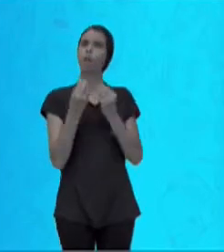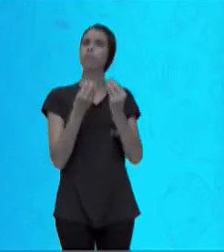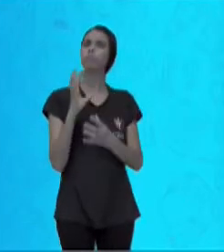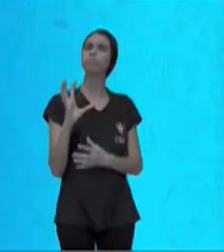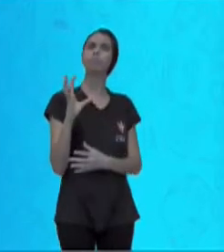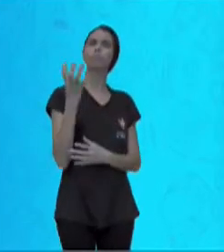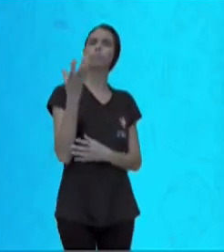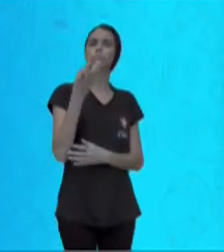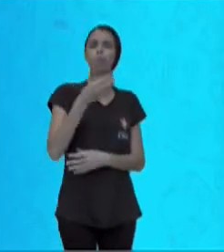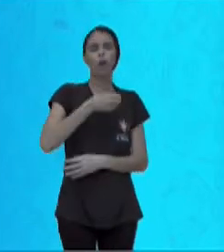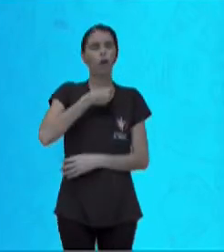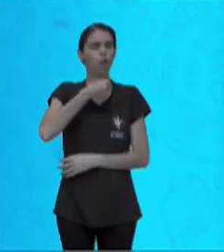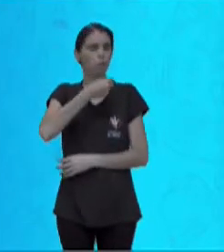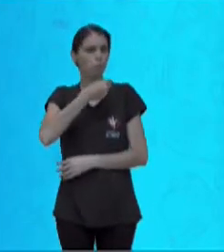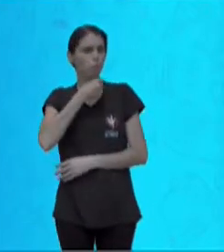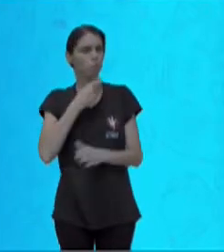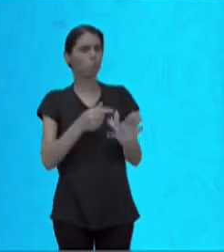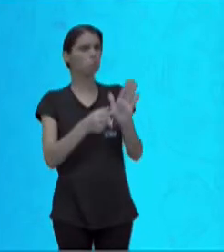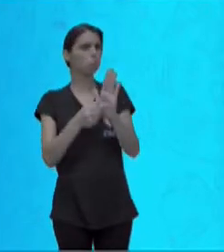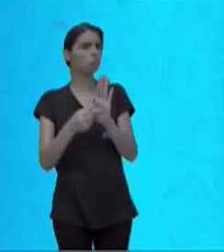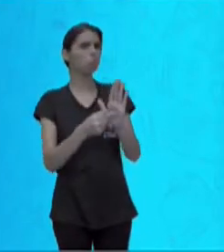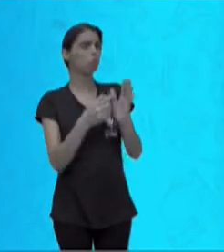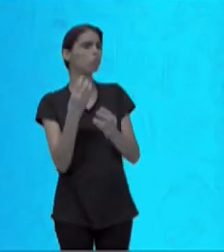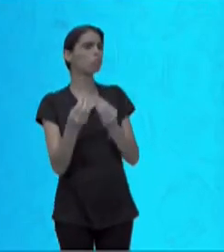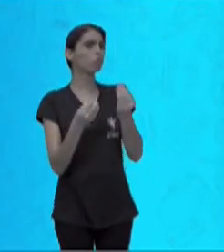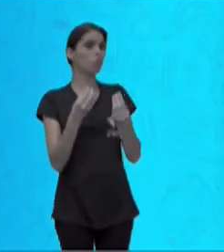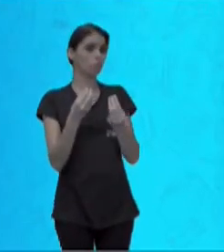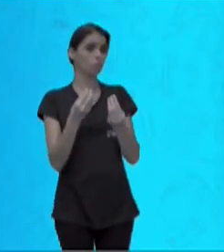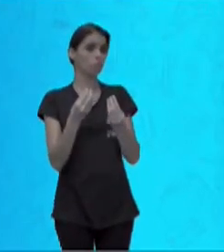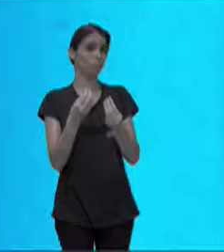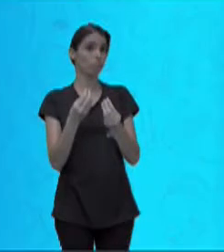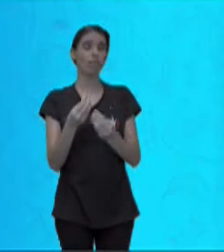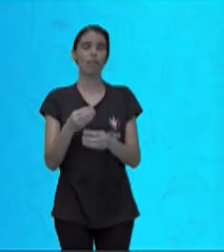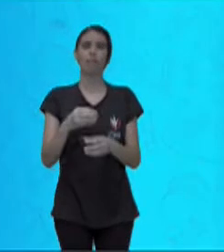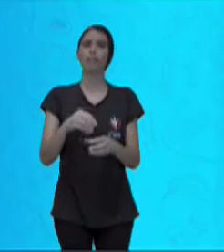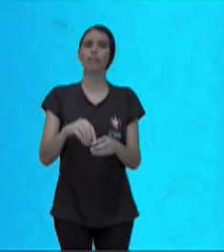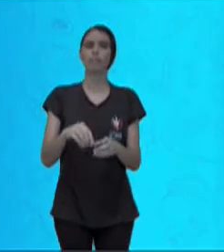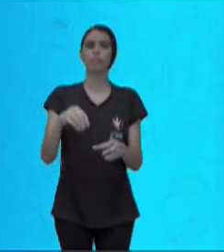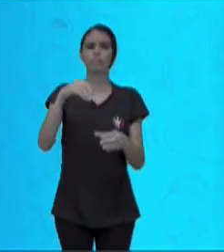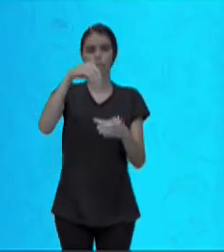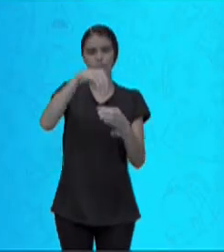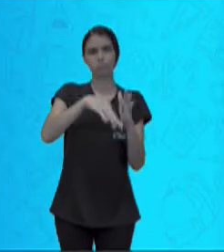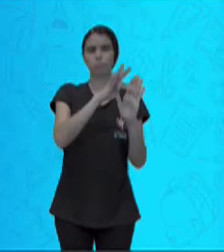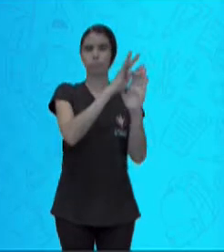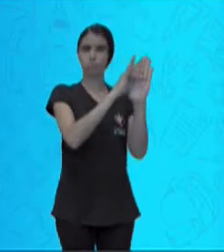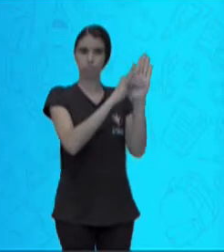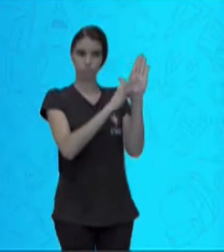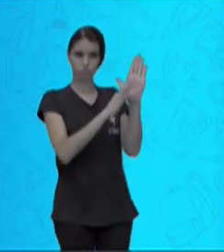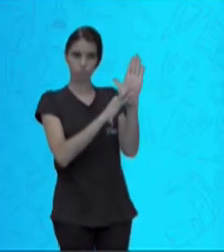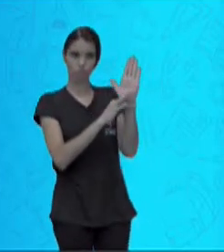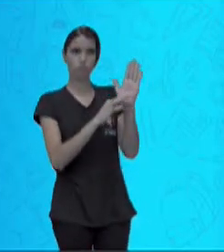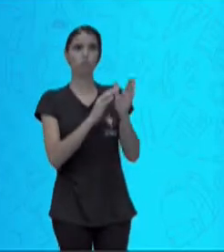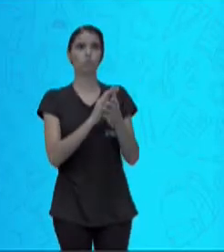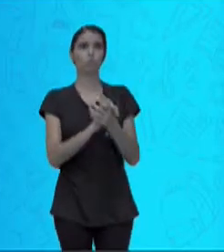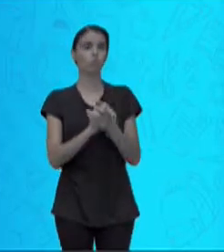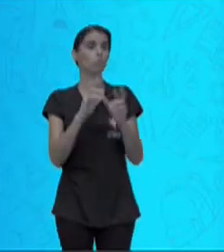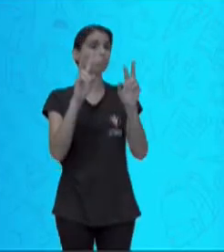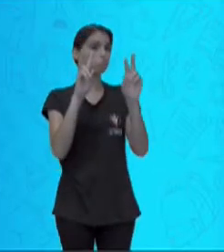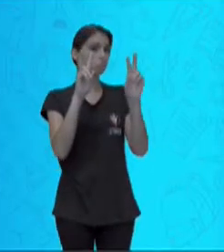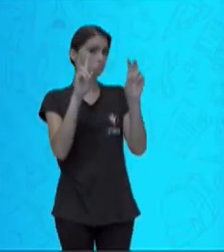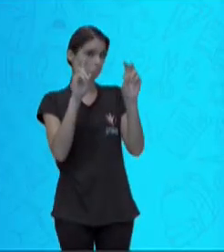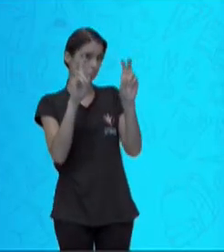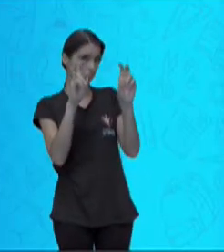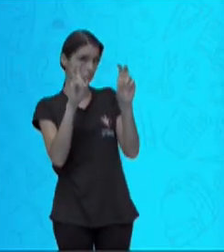uma entrevista? Sim, temos ela dividida em partes. A estrutura, inicialmente, tem um título,